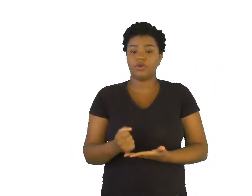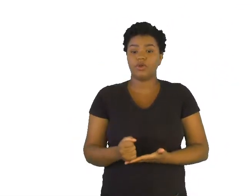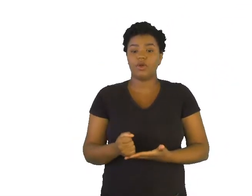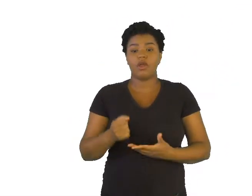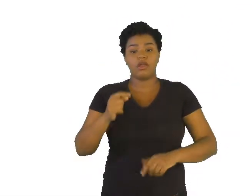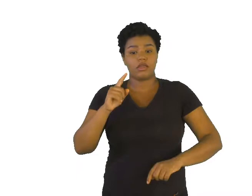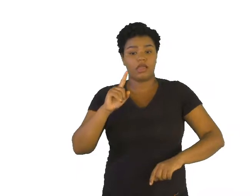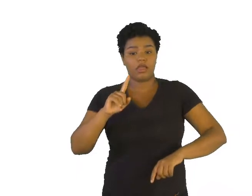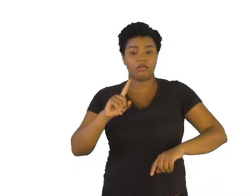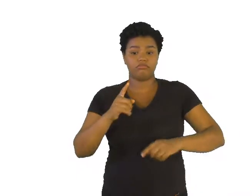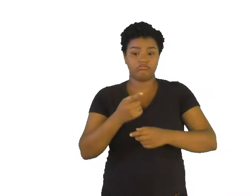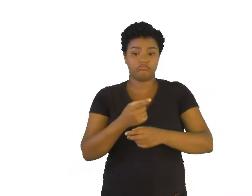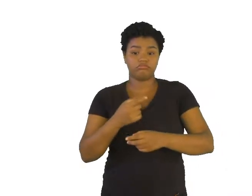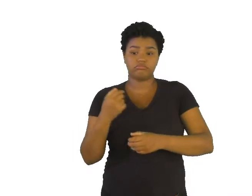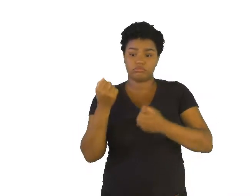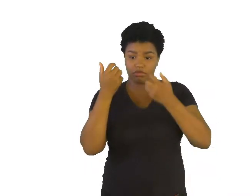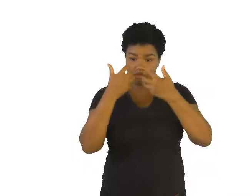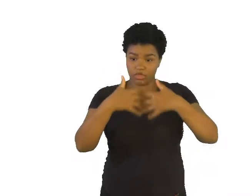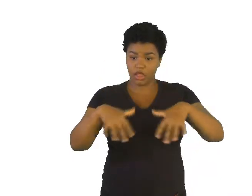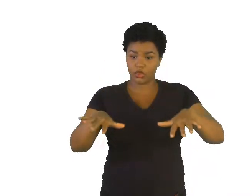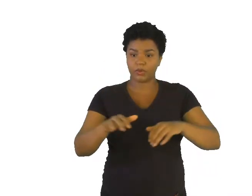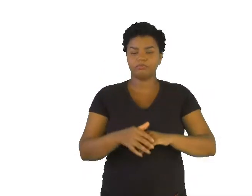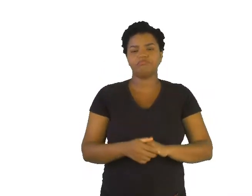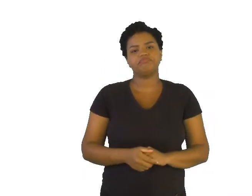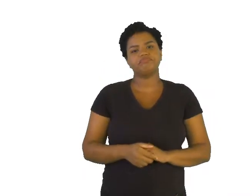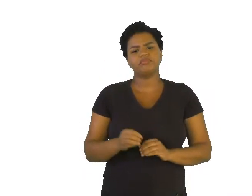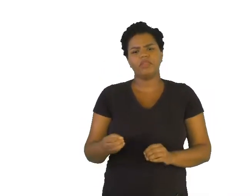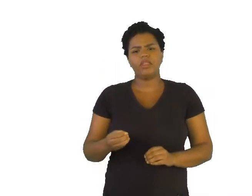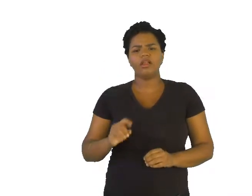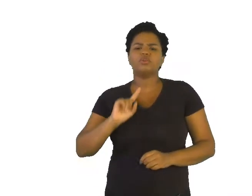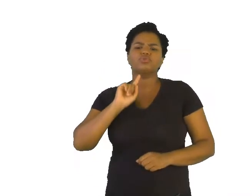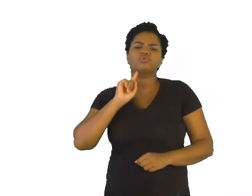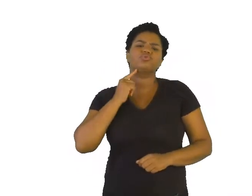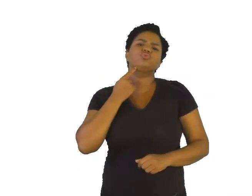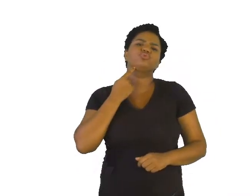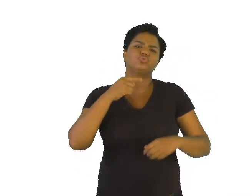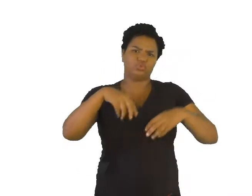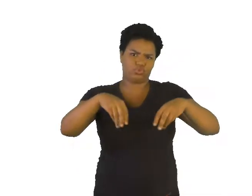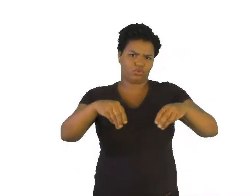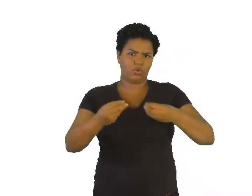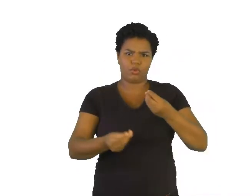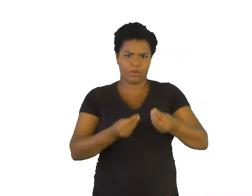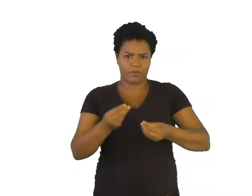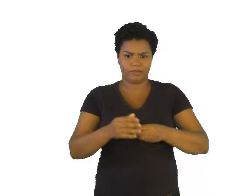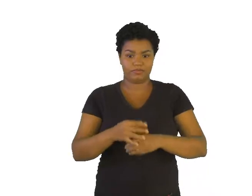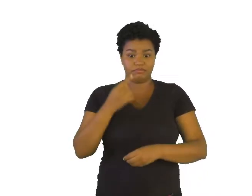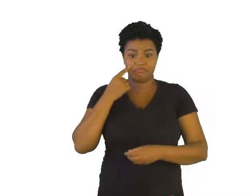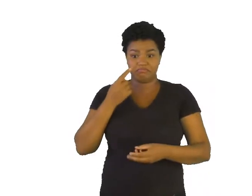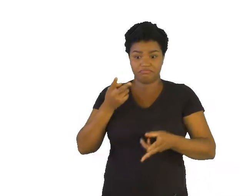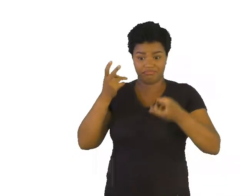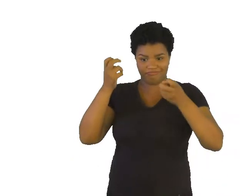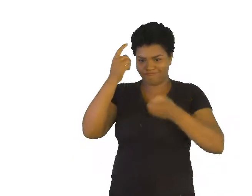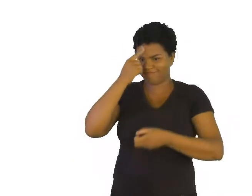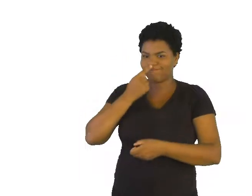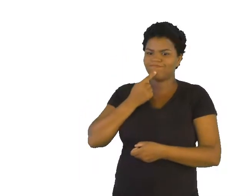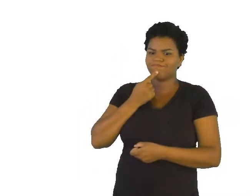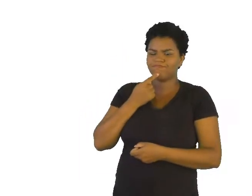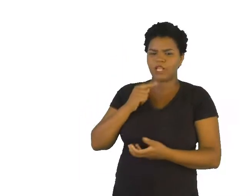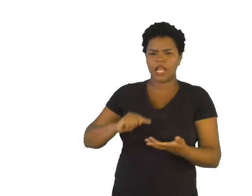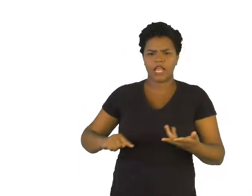Vejamos aí a poluição do solo. Observe essa imagem. Outros elementos que